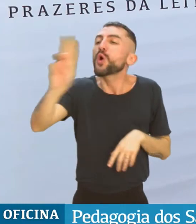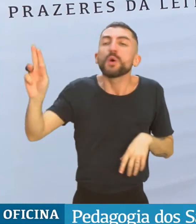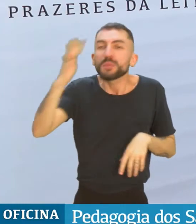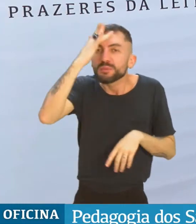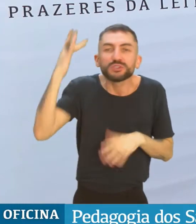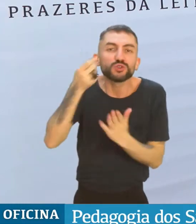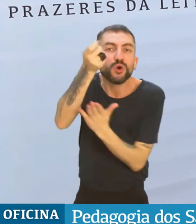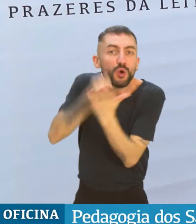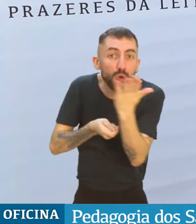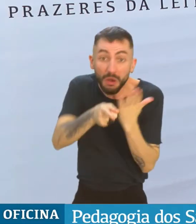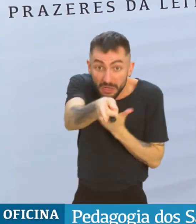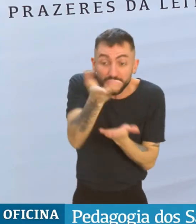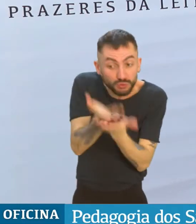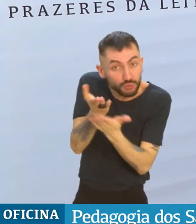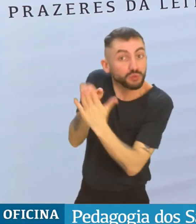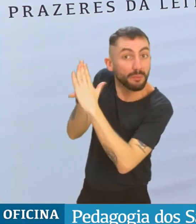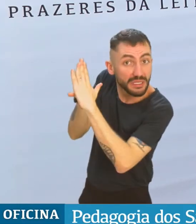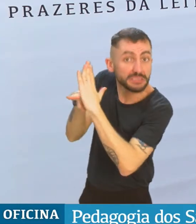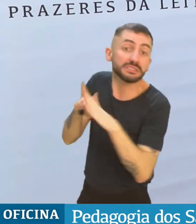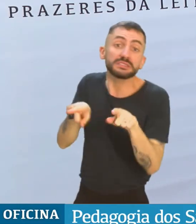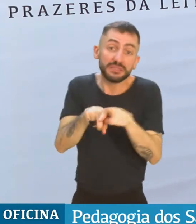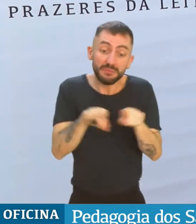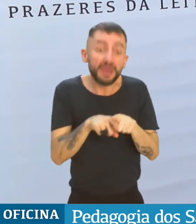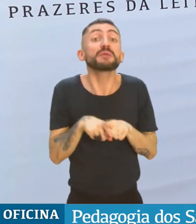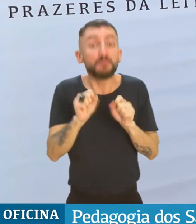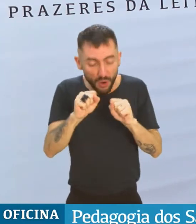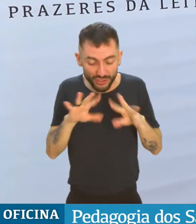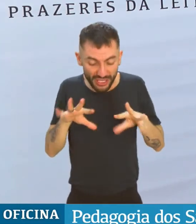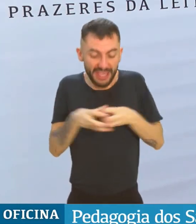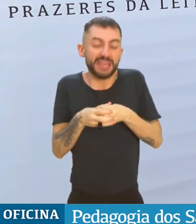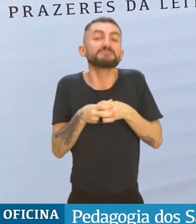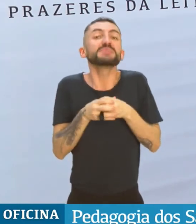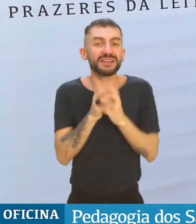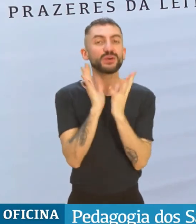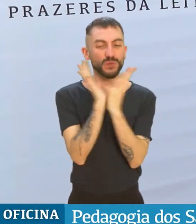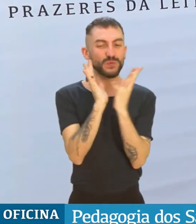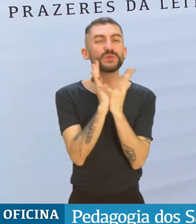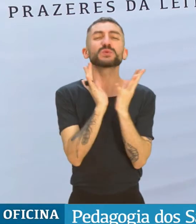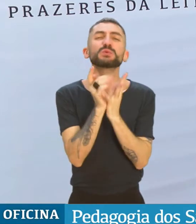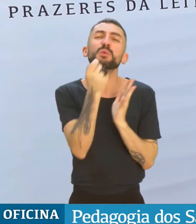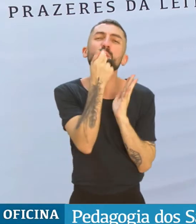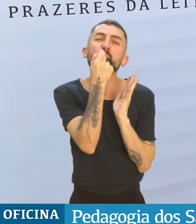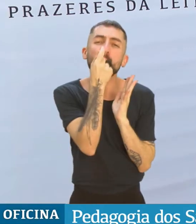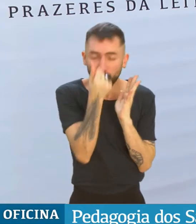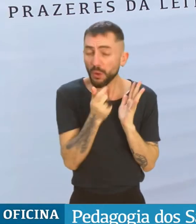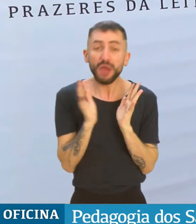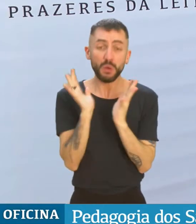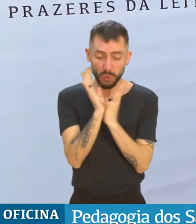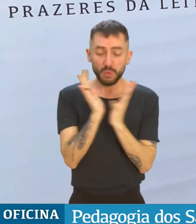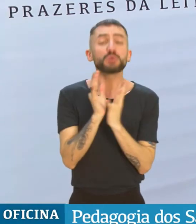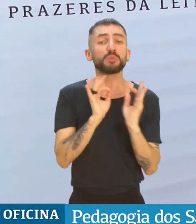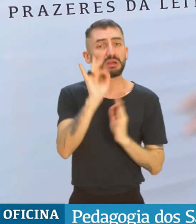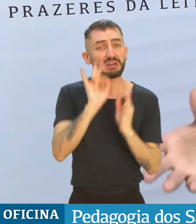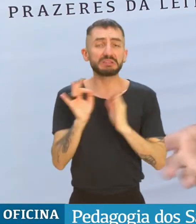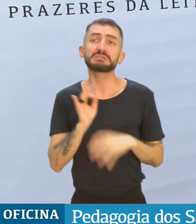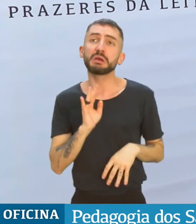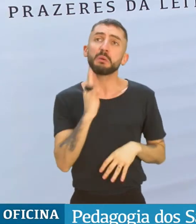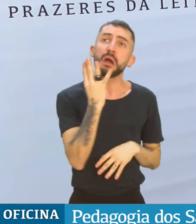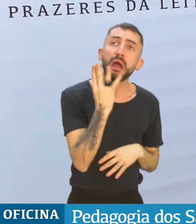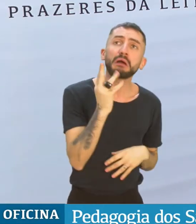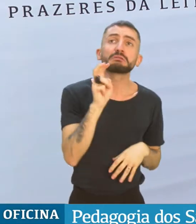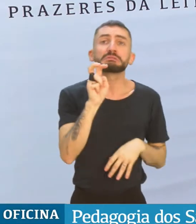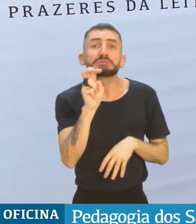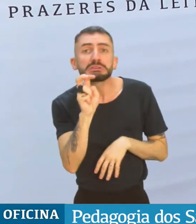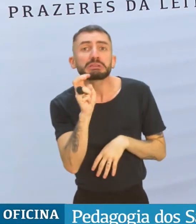é muito importante a partir disso você montar essa pequena equipe ou esse pequeno grupo coletivo que pode ser de 4, 5